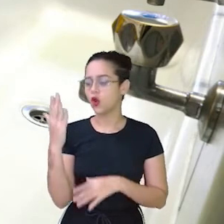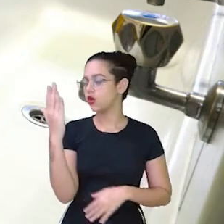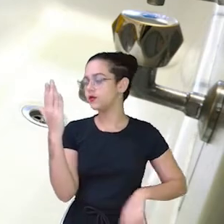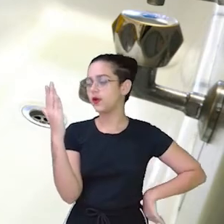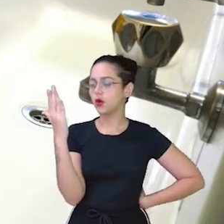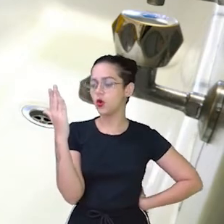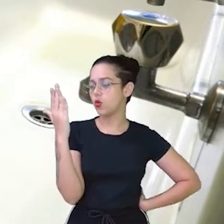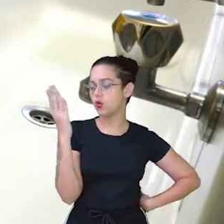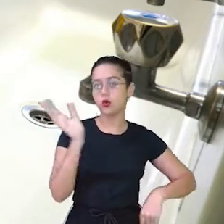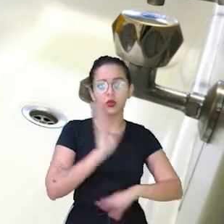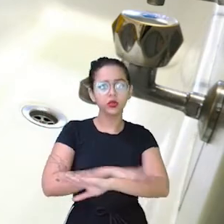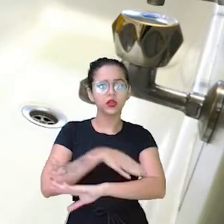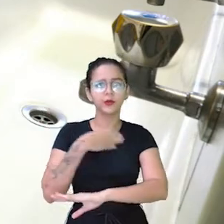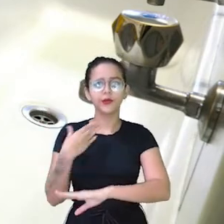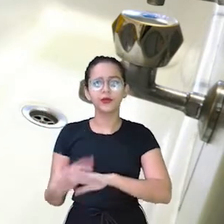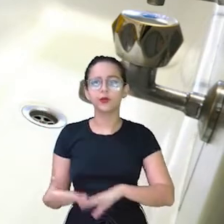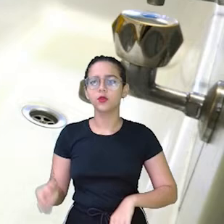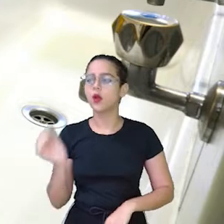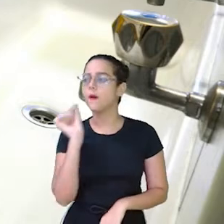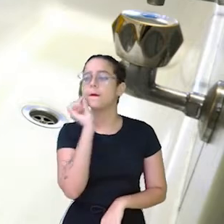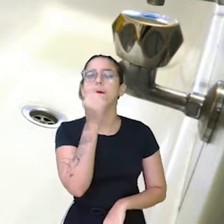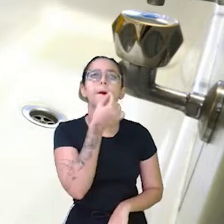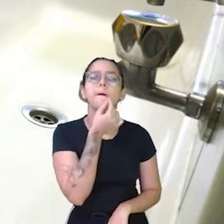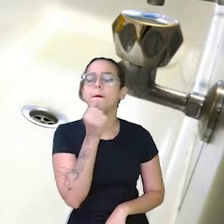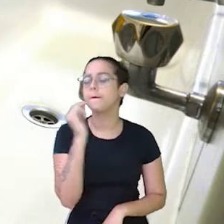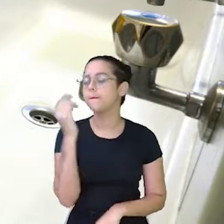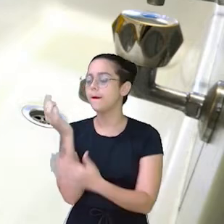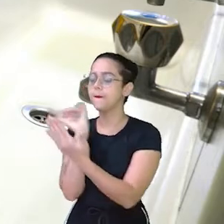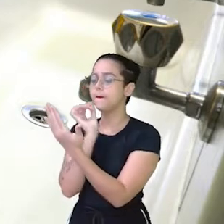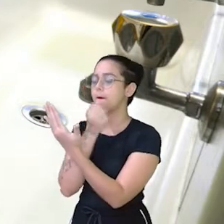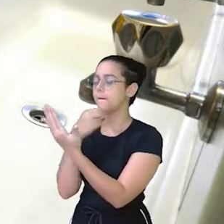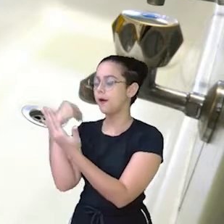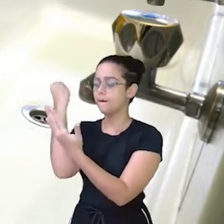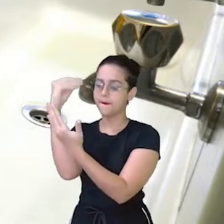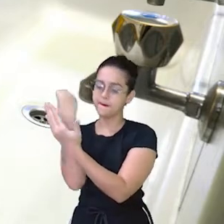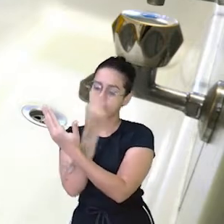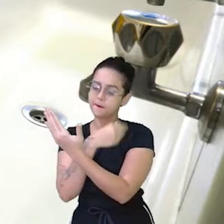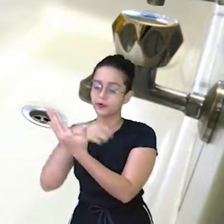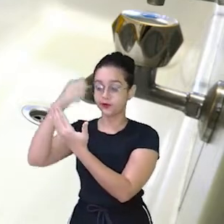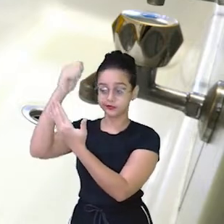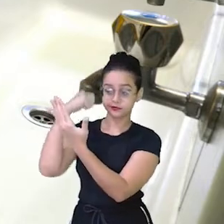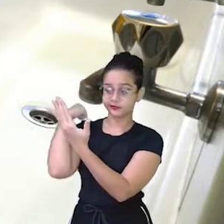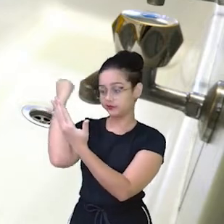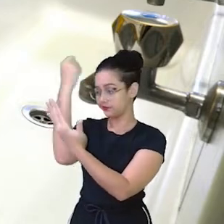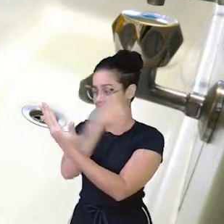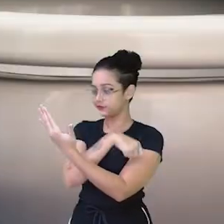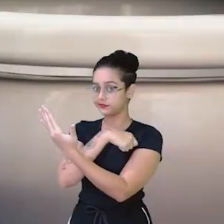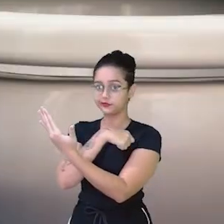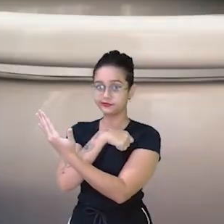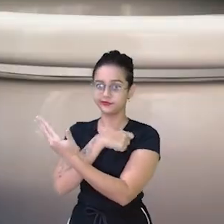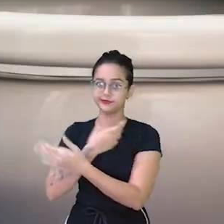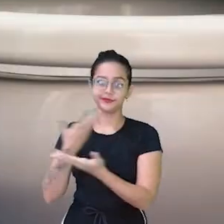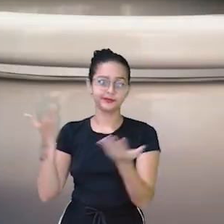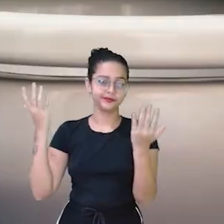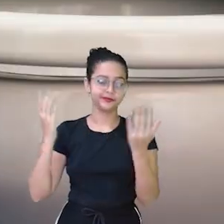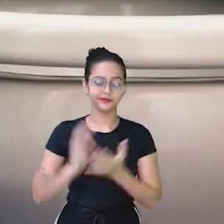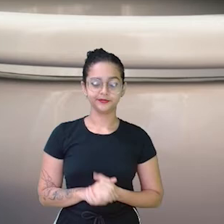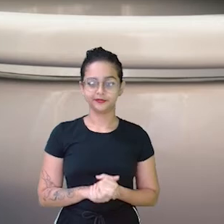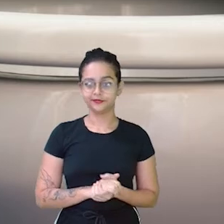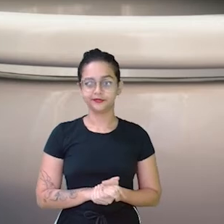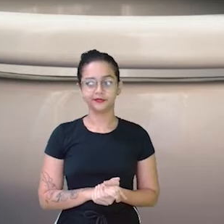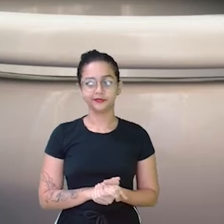espelho o tempo todo, né? Colocando batom, vendo a maquiagem, penteando o cabelo. Meu Deus.